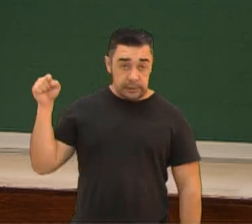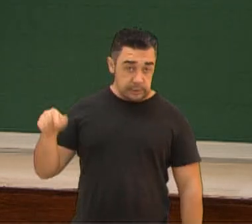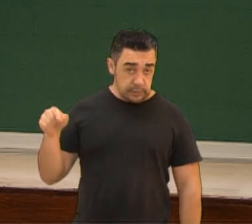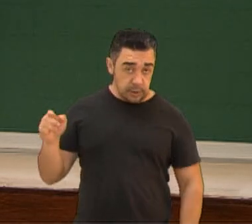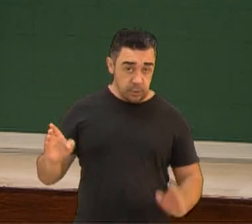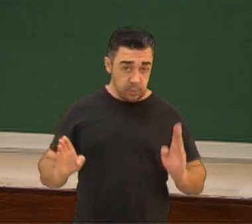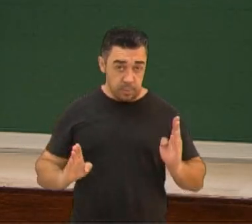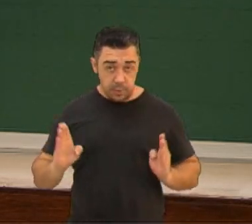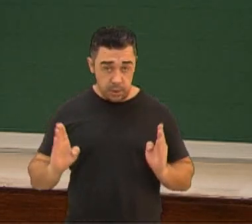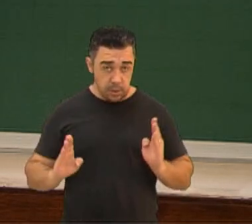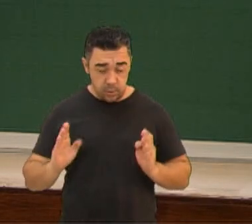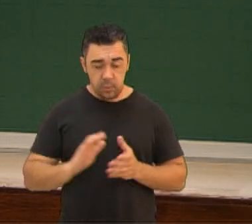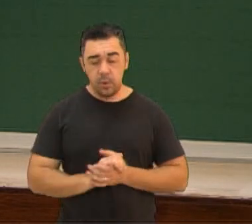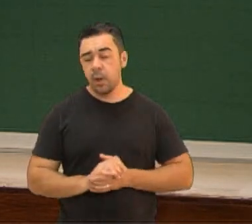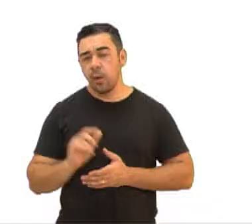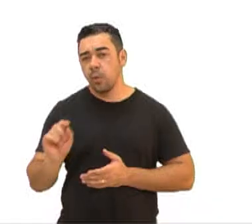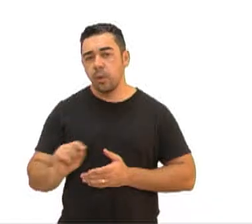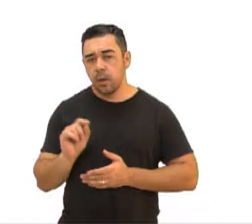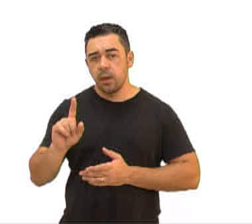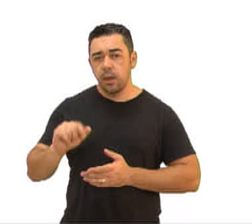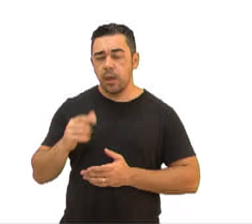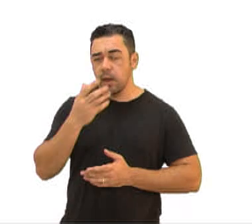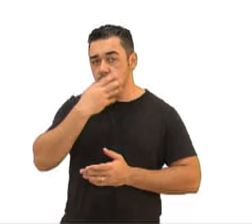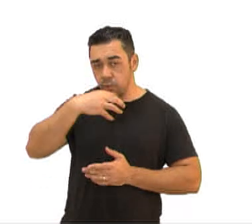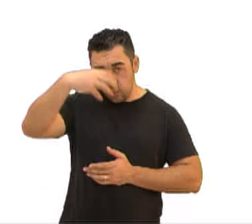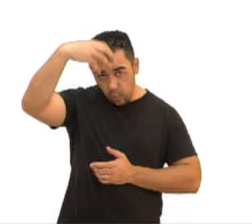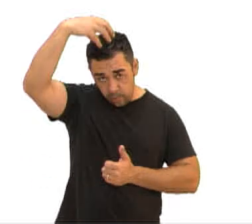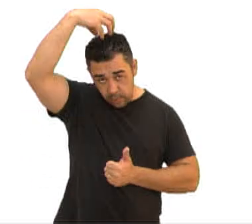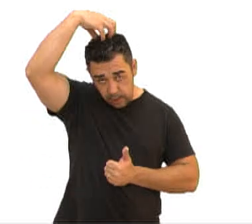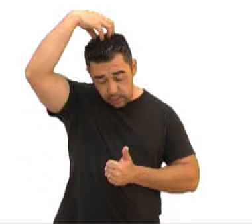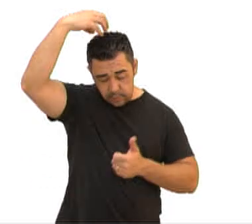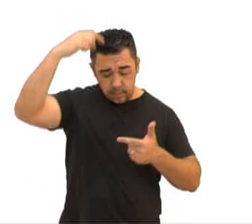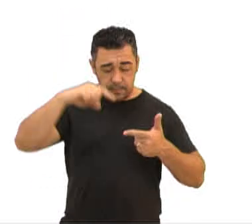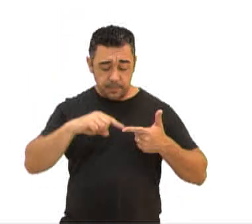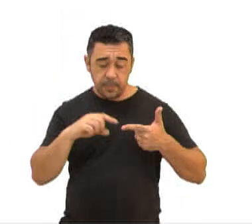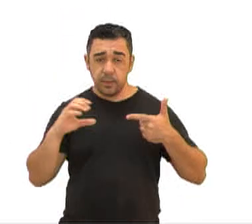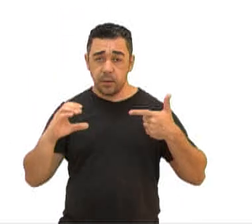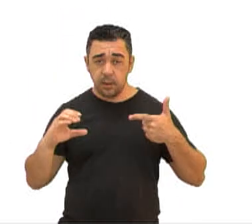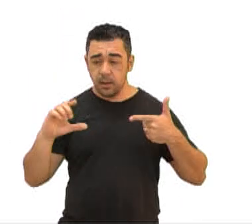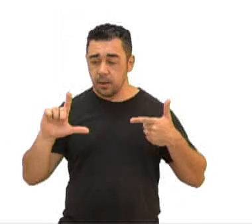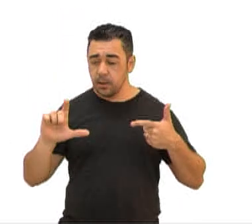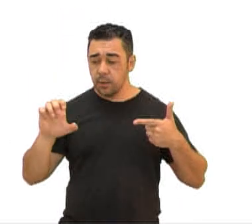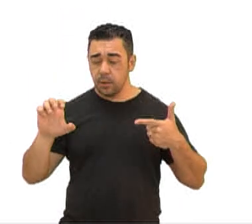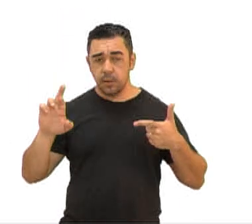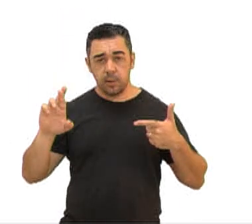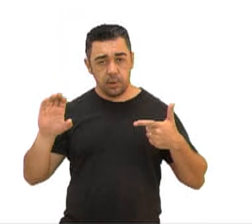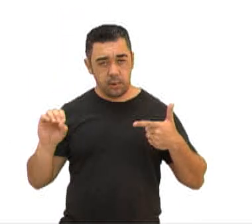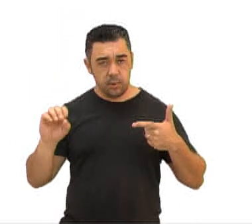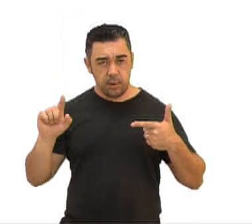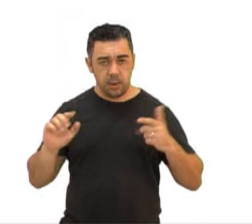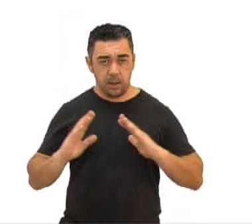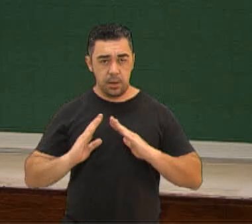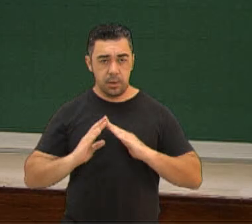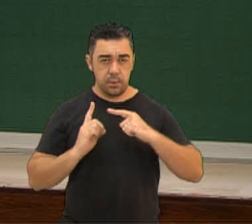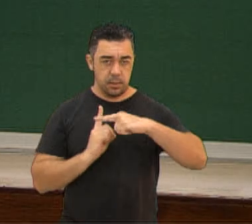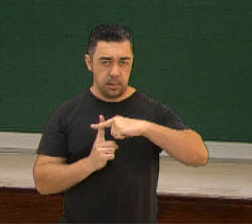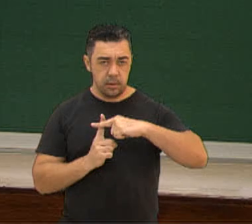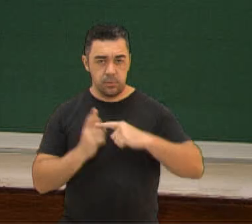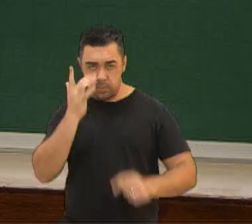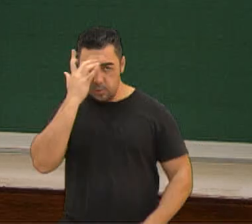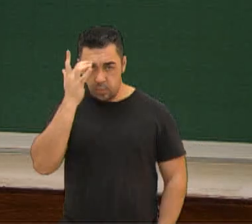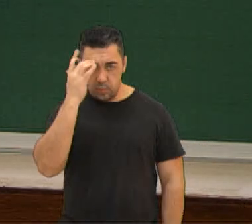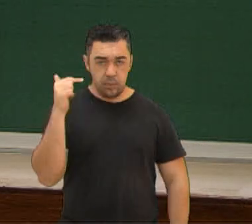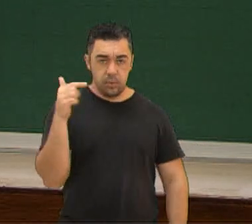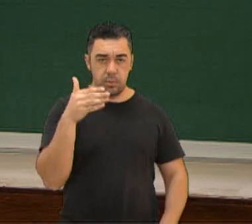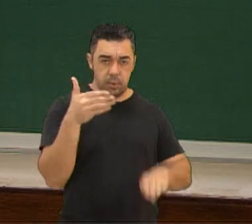nesse período todo é a nobreza e o clero. O clero, como vocês já estudaram, eram os membros da